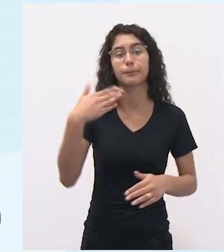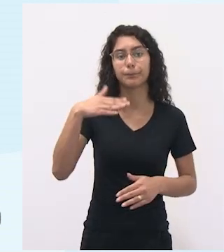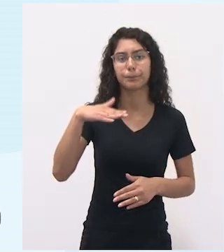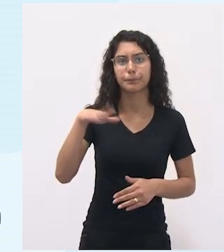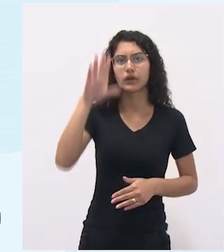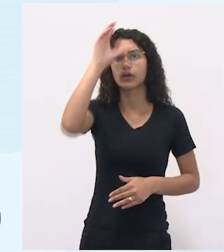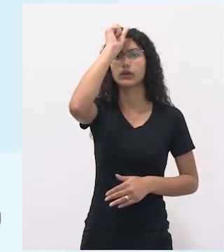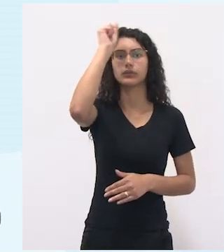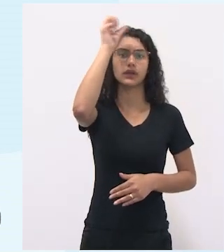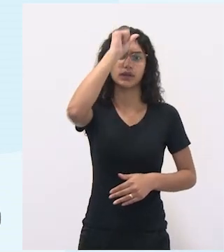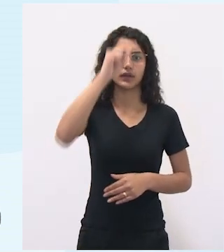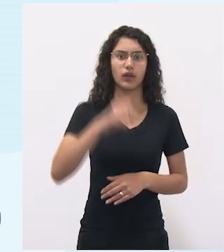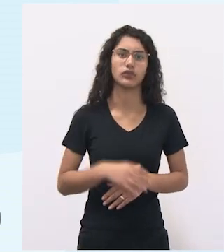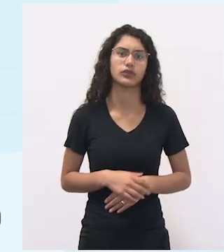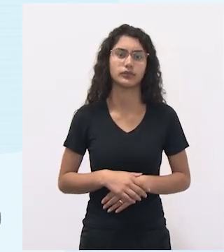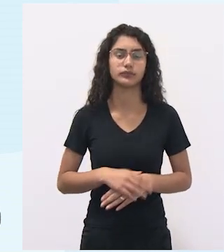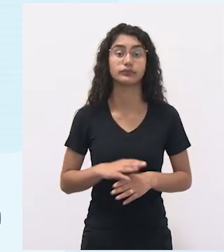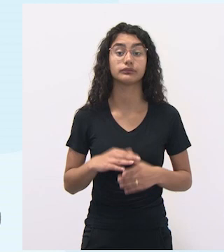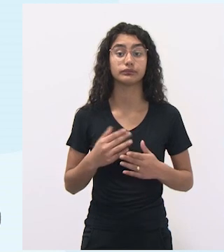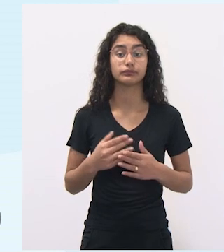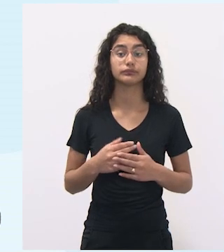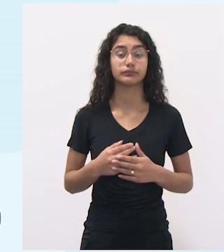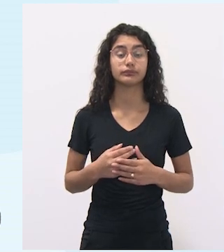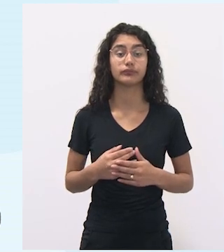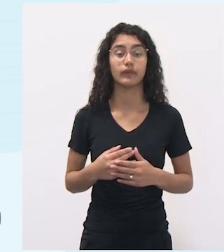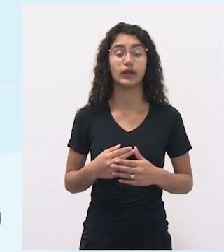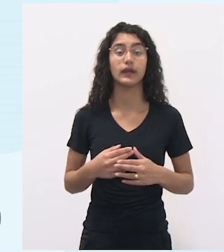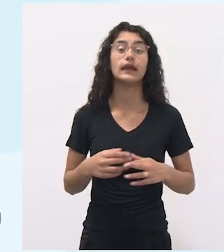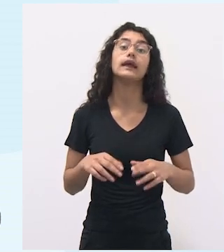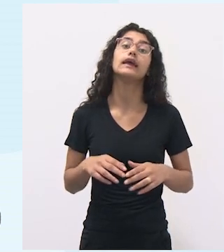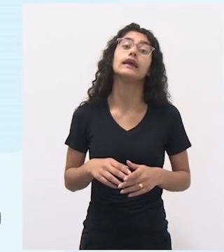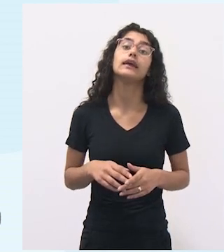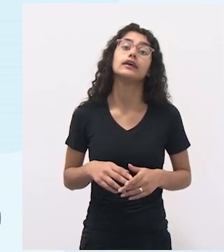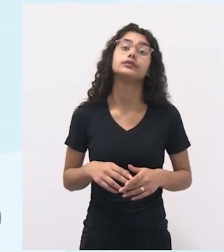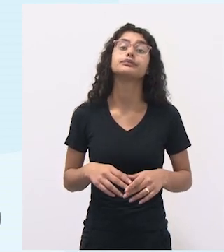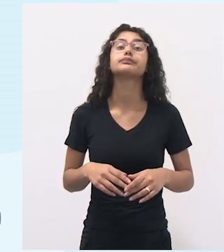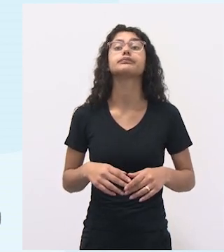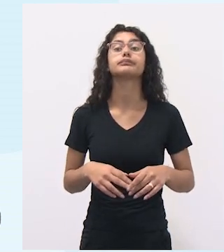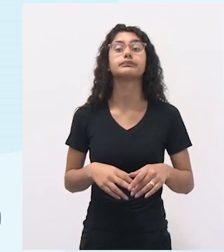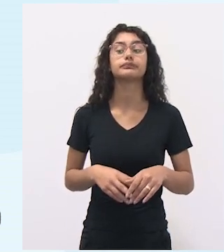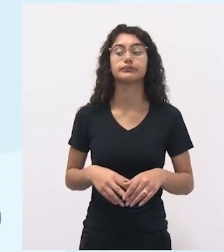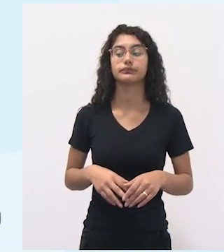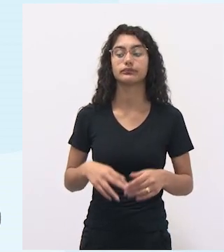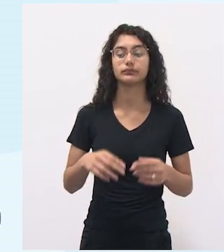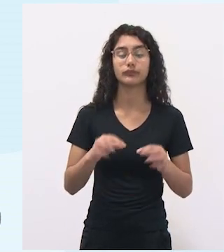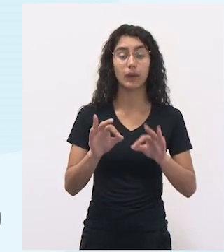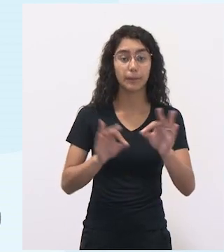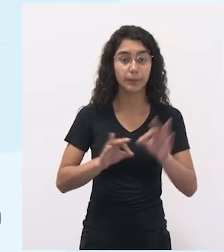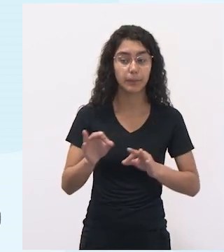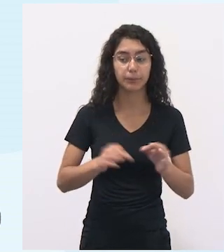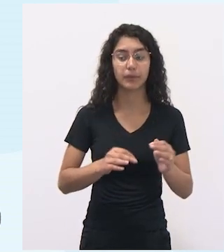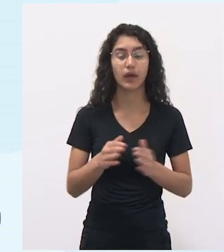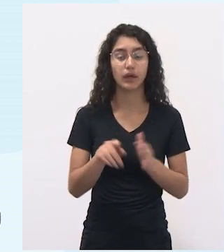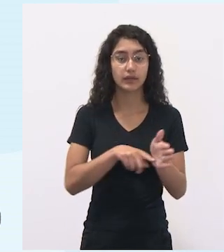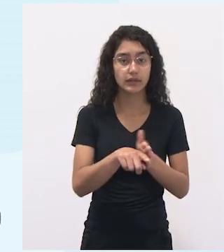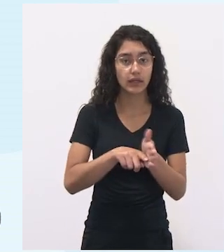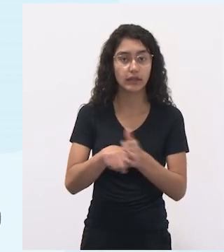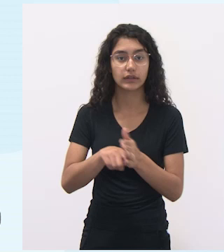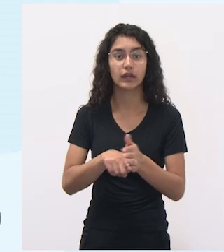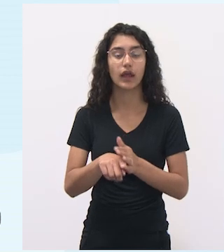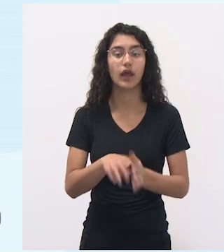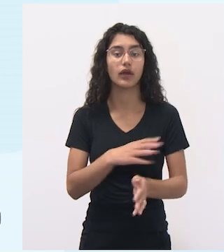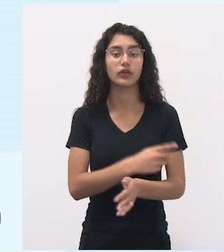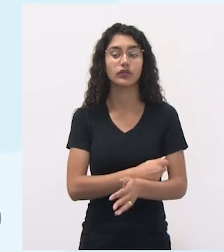Né? É nesse sentido que a taxonomia de Bloom ela vai apoiar, ela constrói, estabelece critérios que facilitam a